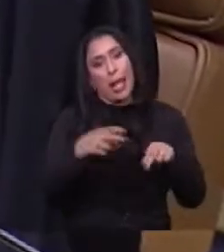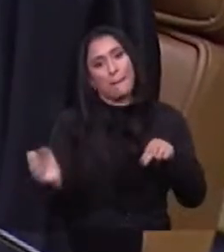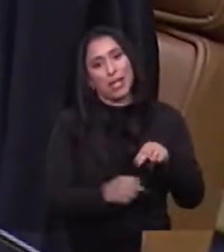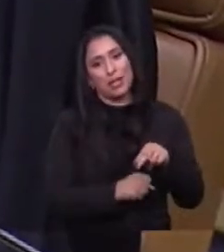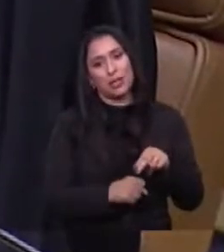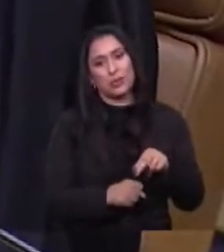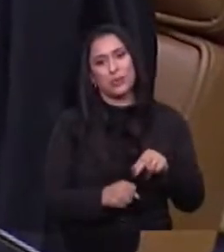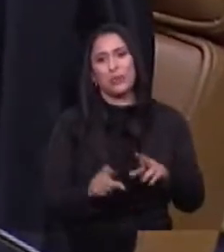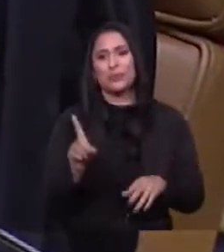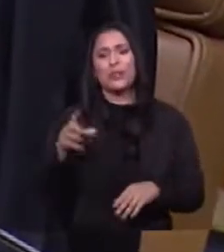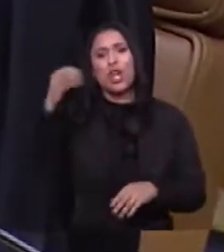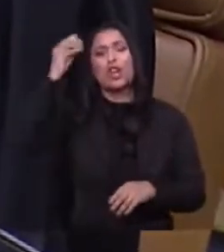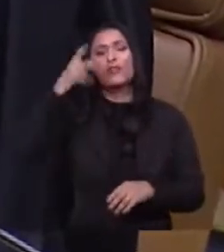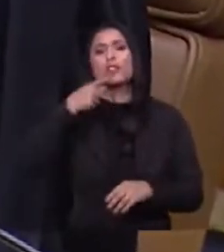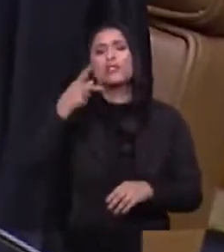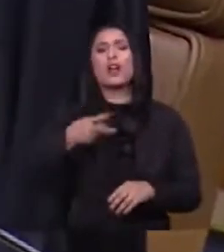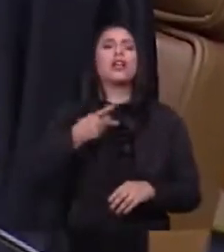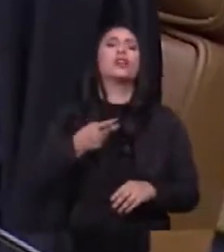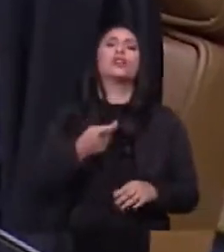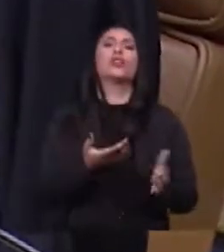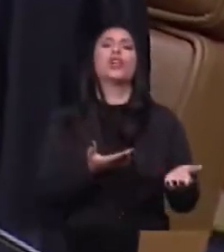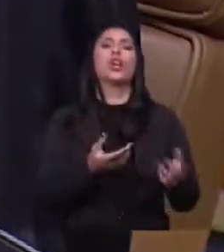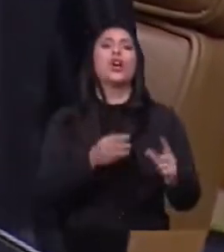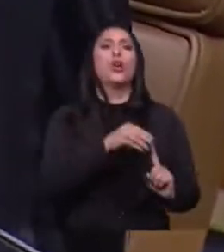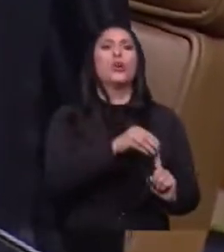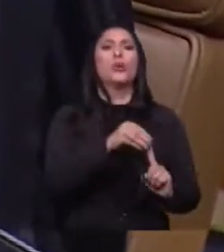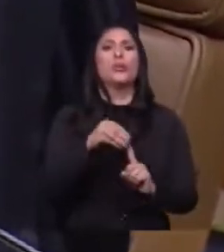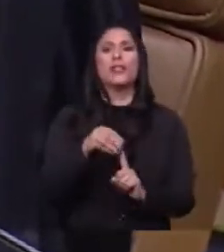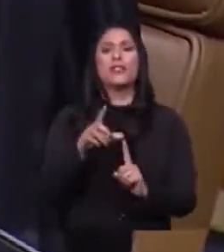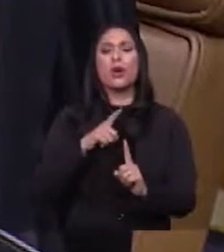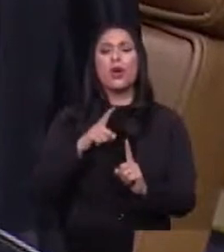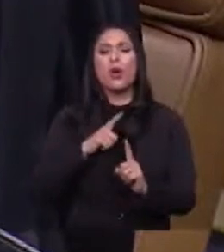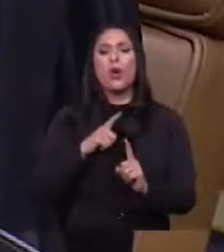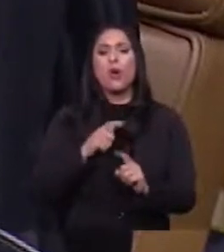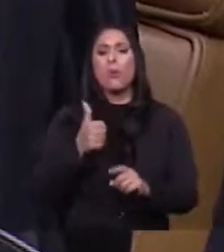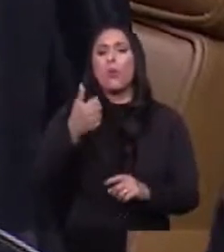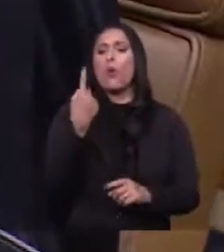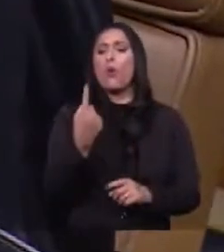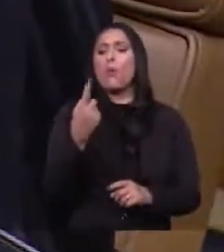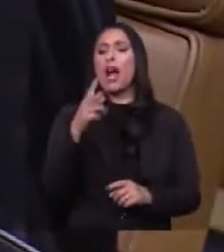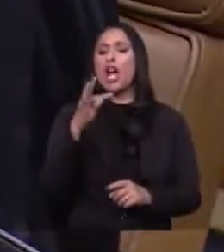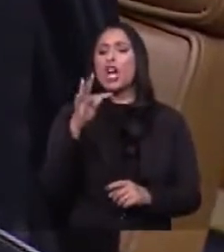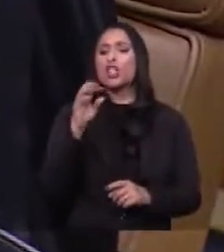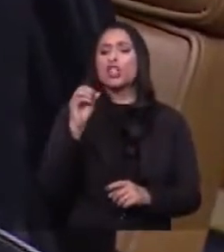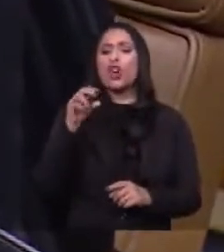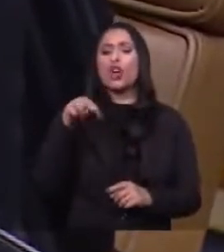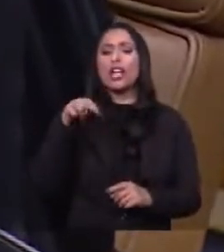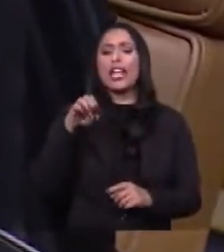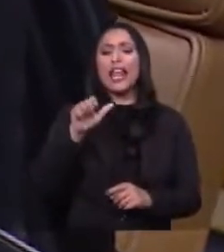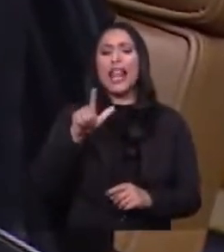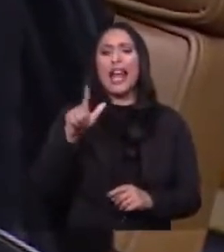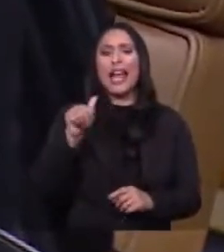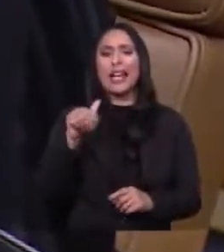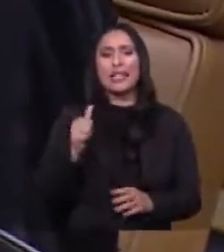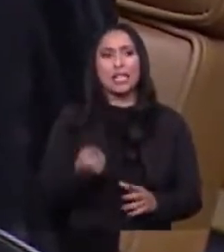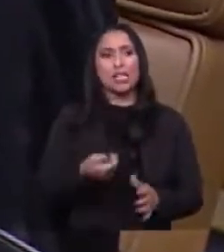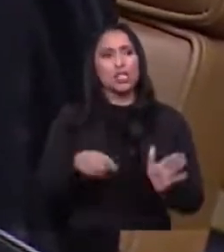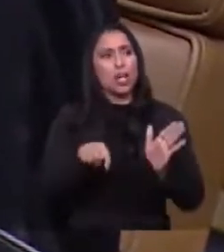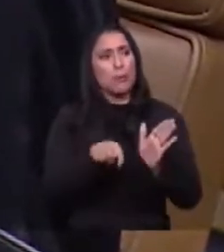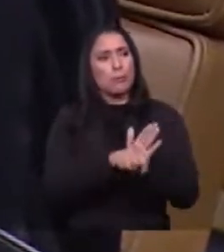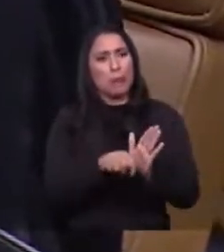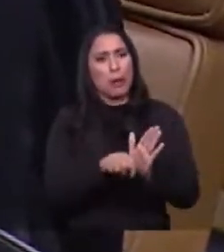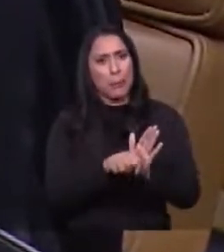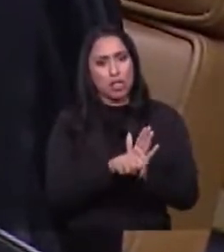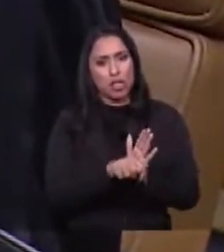não sabíamos nem como é que entrava, né? Uma tonelada de cocaína, uma tonelada de maconha, e nós ficávamos perplexos com